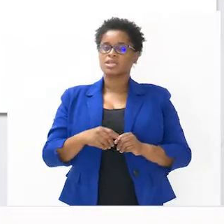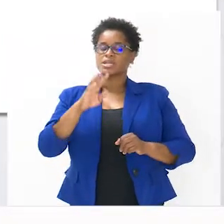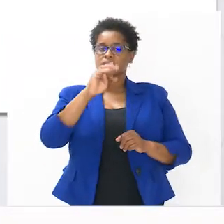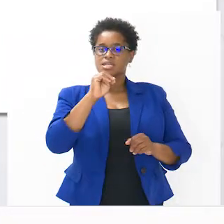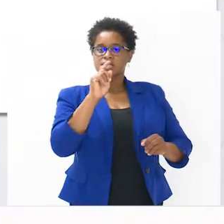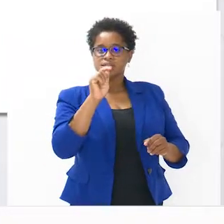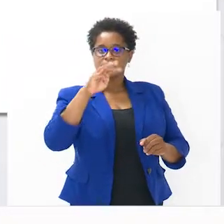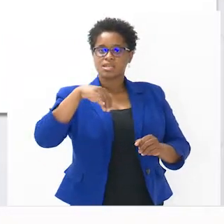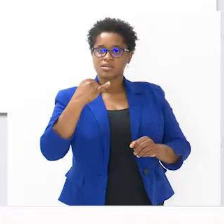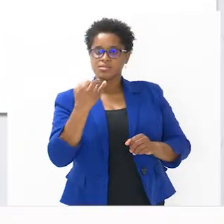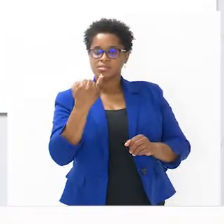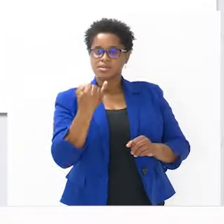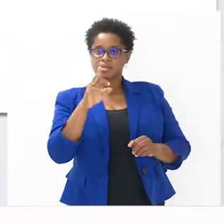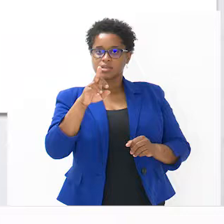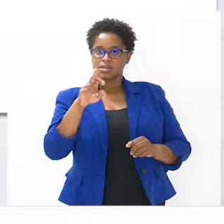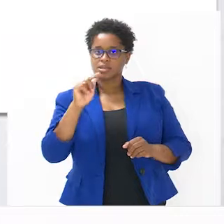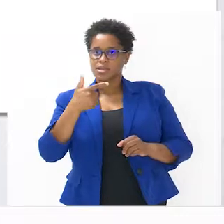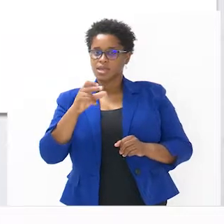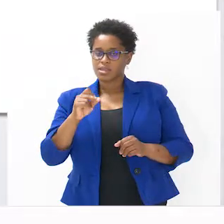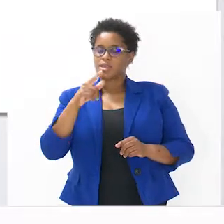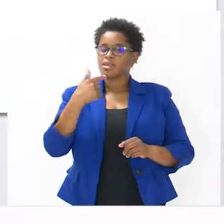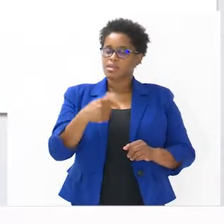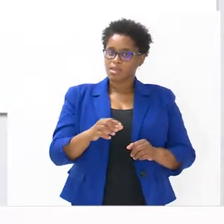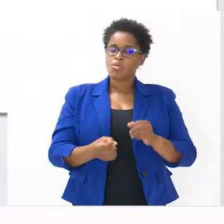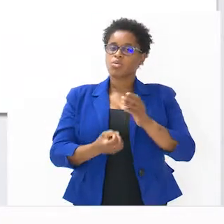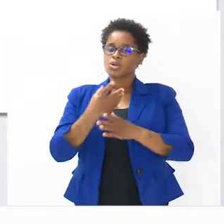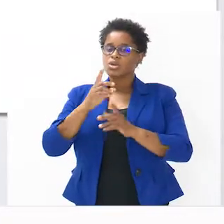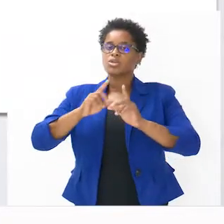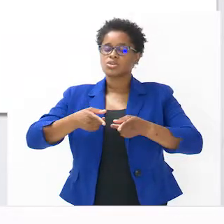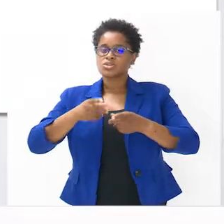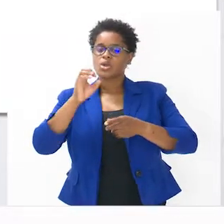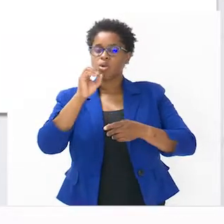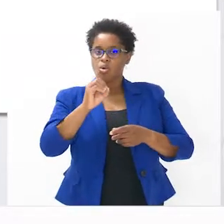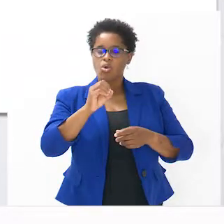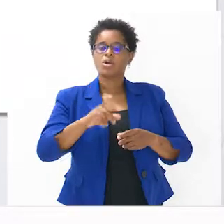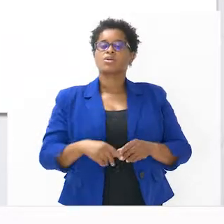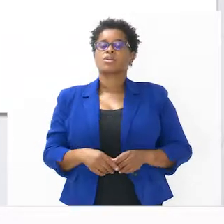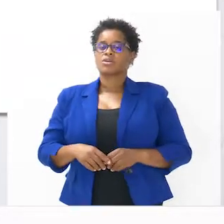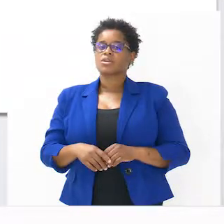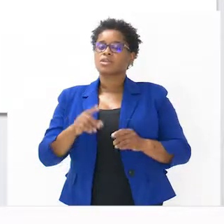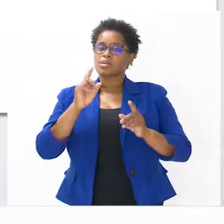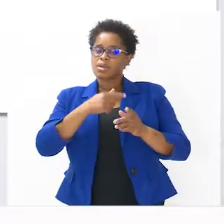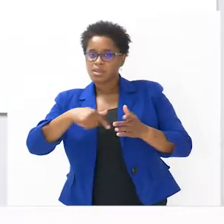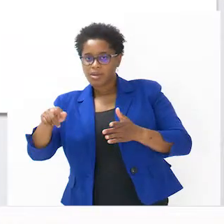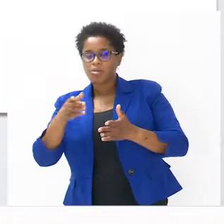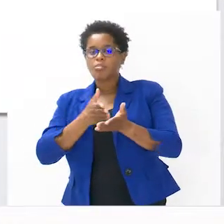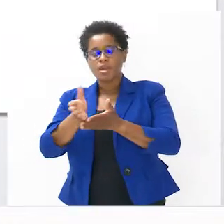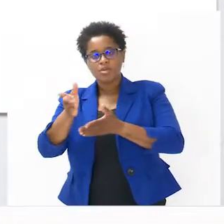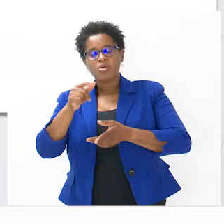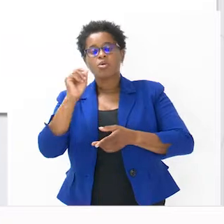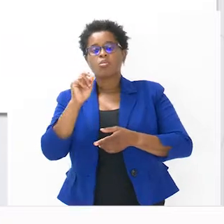outra semirreta que tem origem também em O e que passa pelo ponto